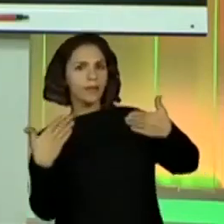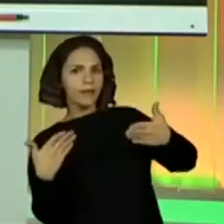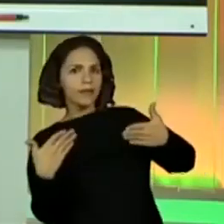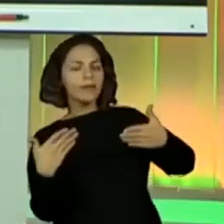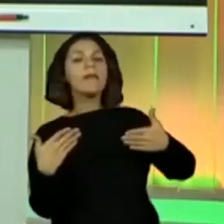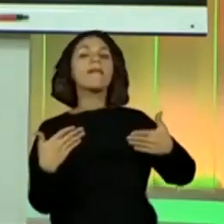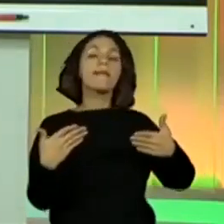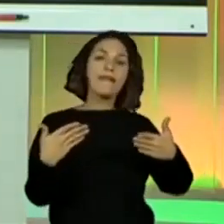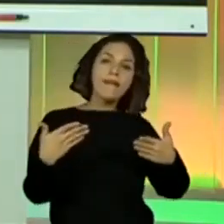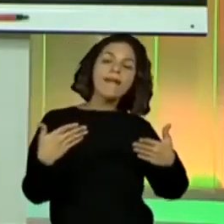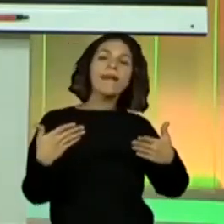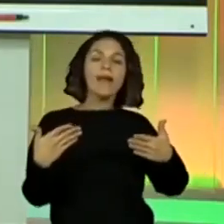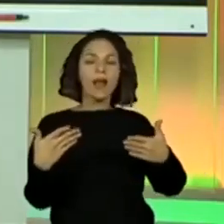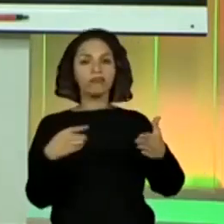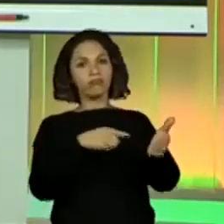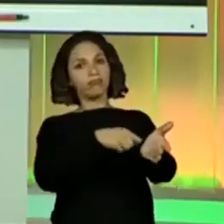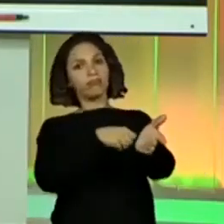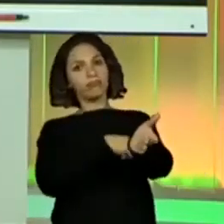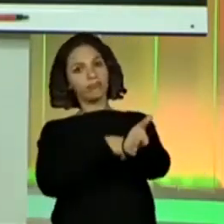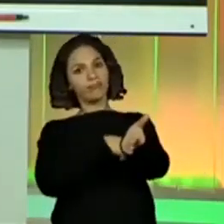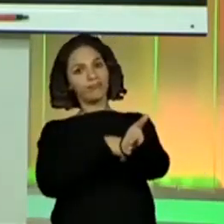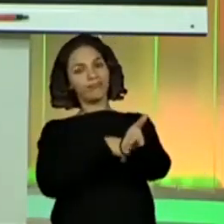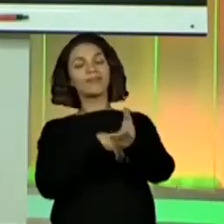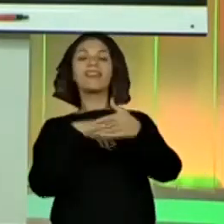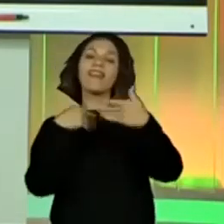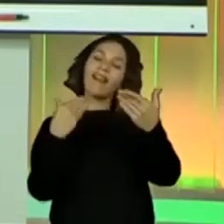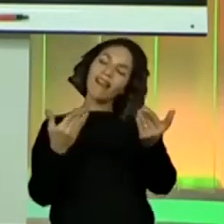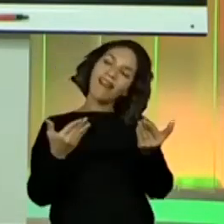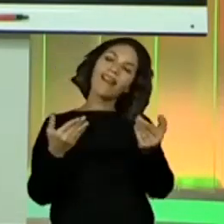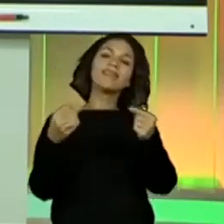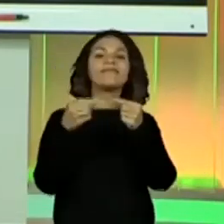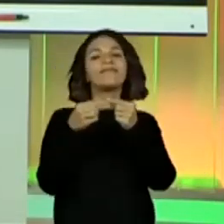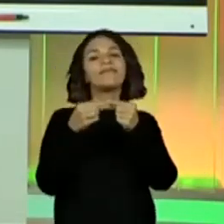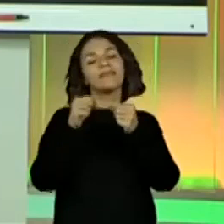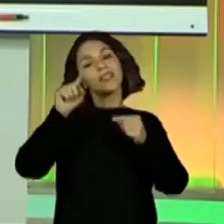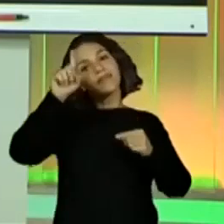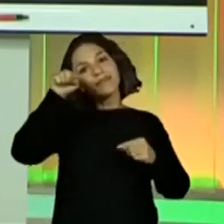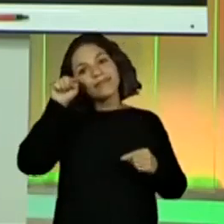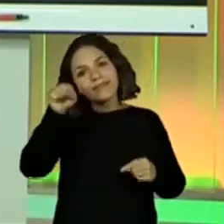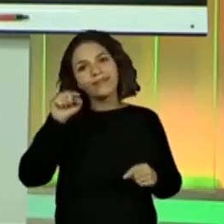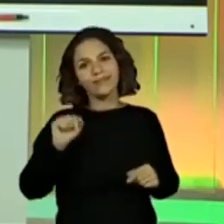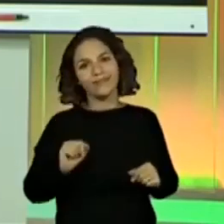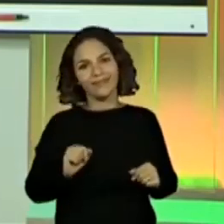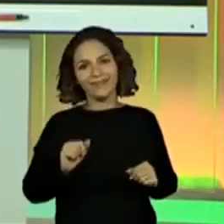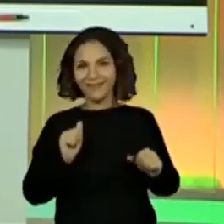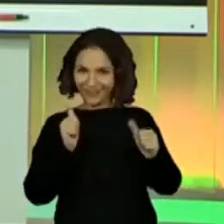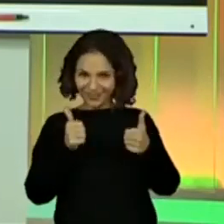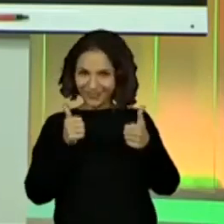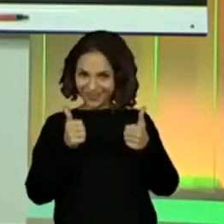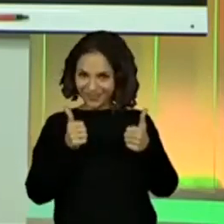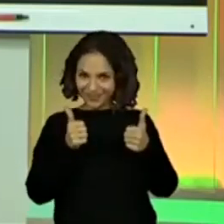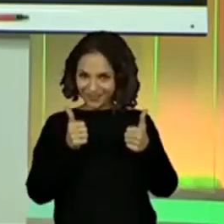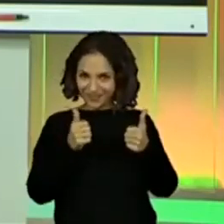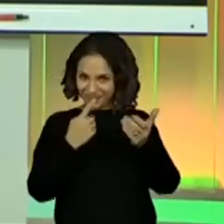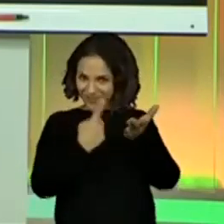quer demonstrar uma indignação, aí você coloca ponto de exclamação, tá bom?